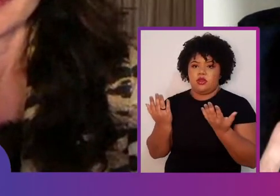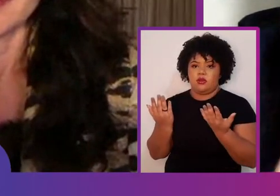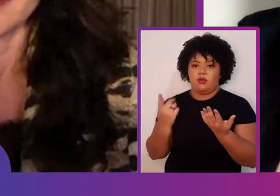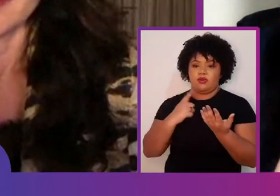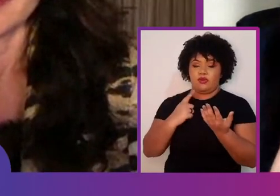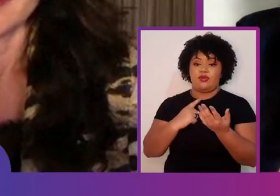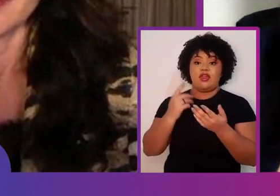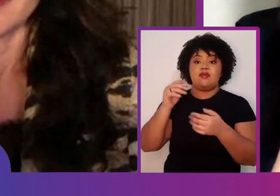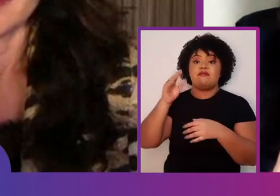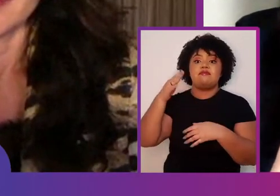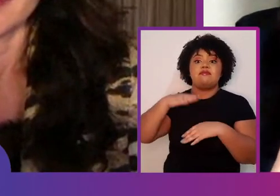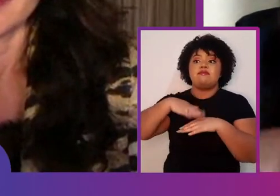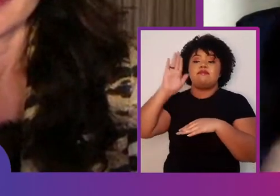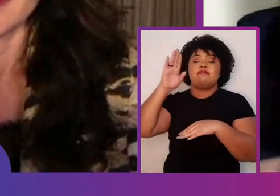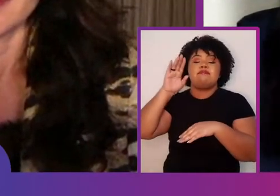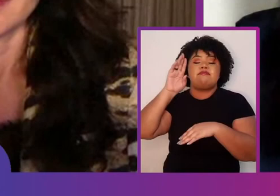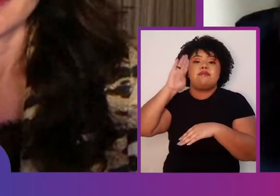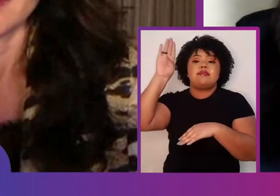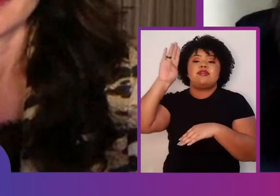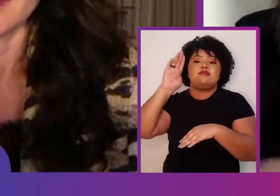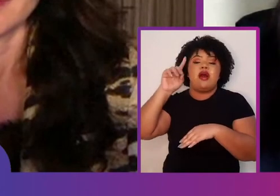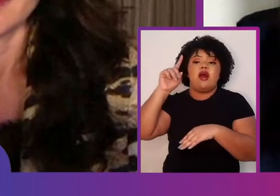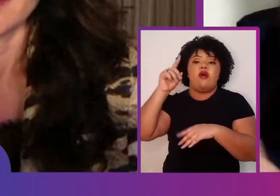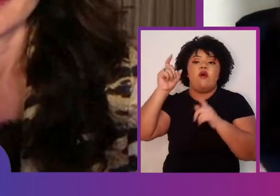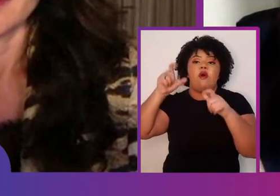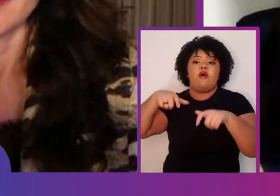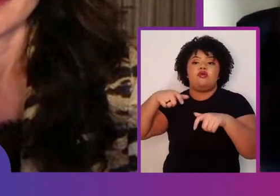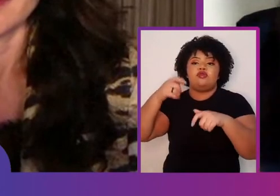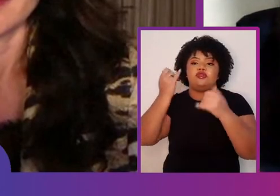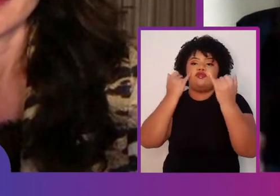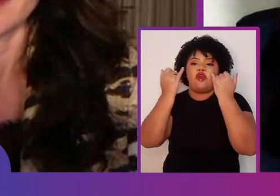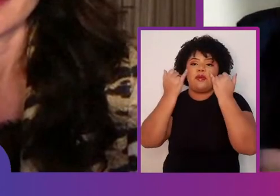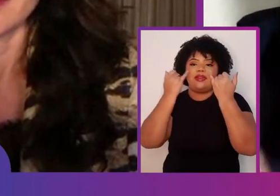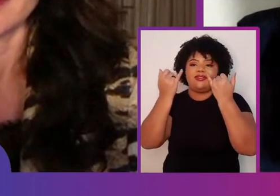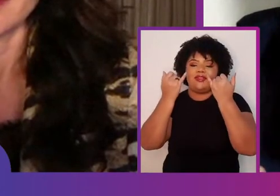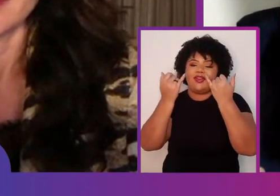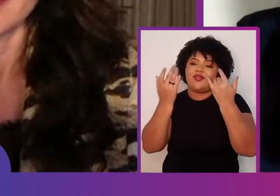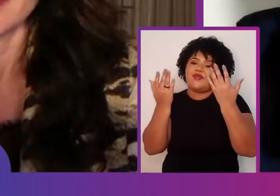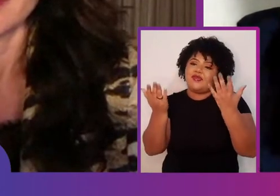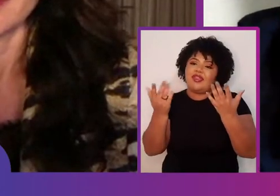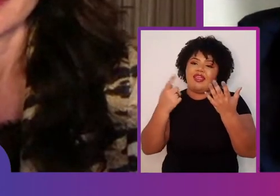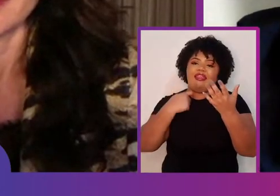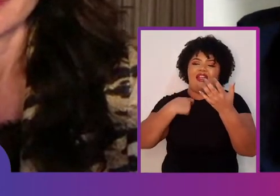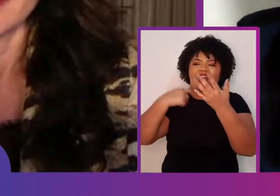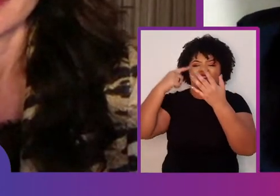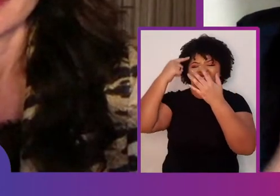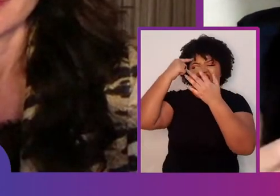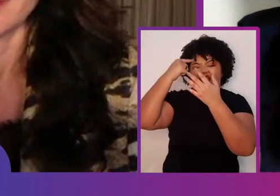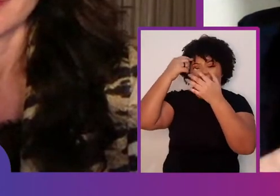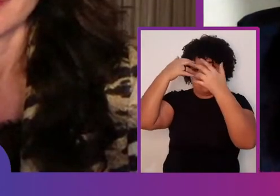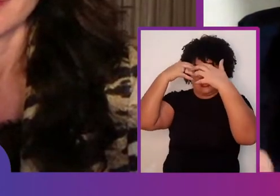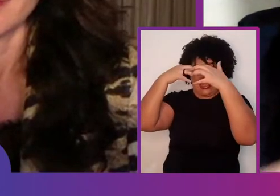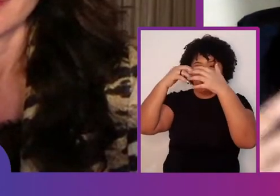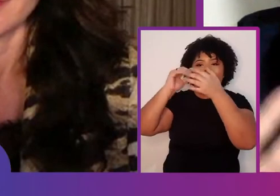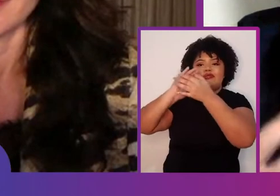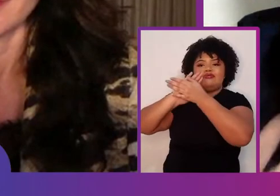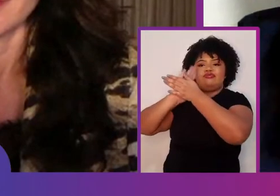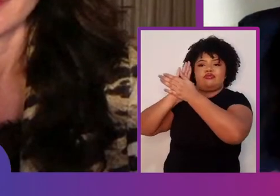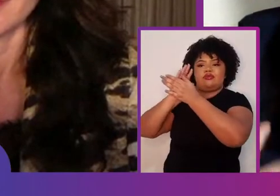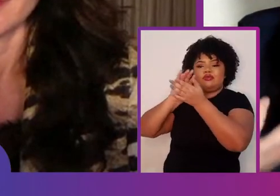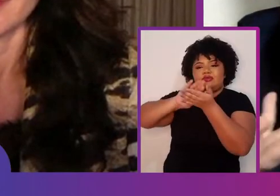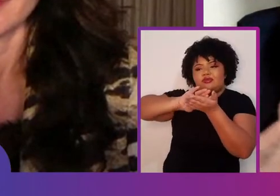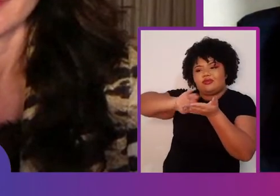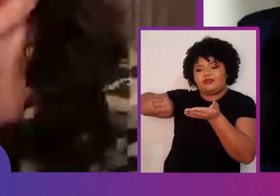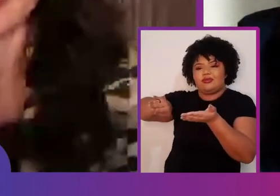informações que você tem sobre você mesmo e quer acachapar, e quer desaparecer com ela, controlar, aniquilar. Quando, na verdade, você